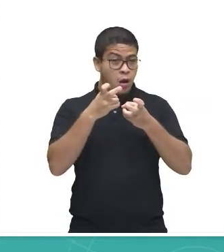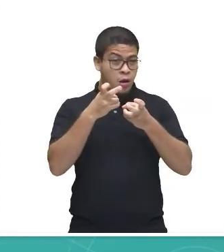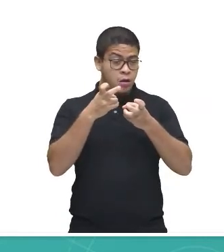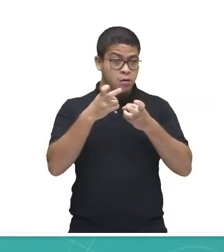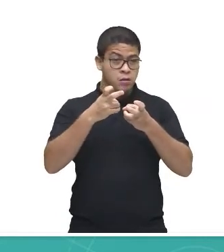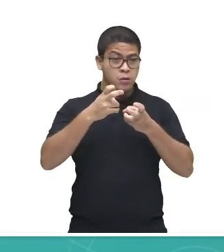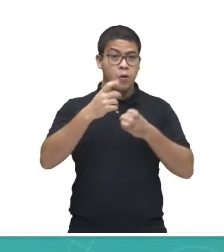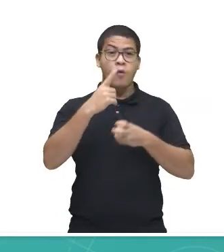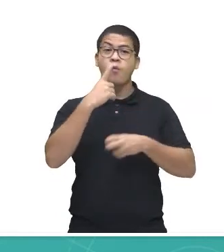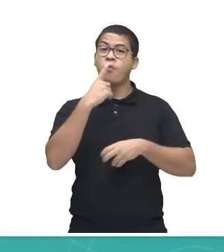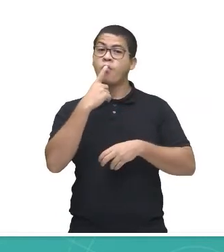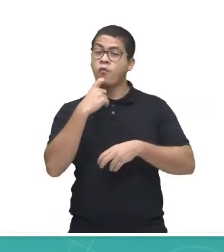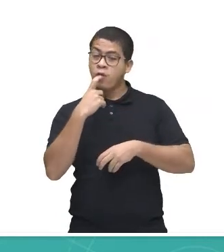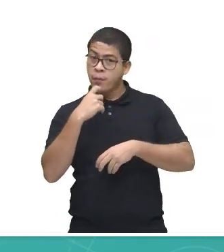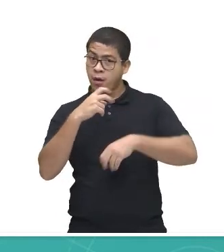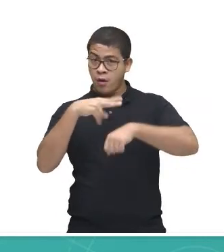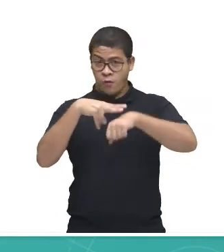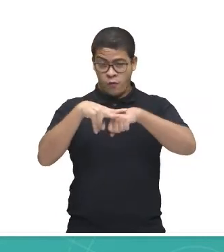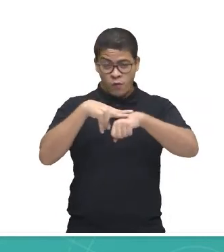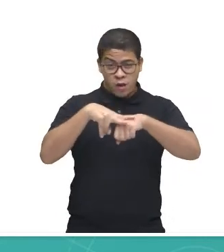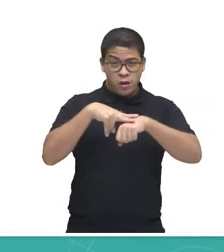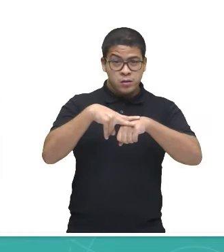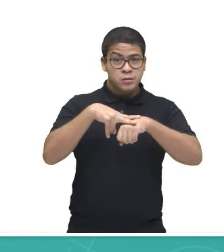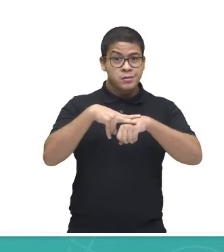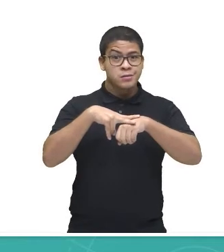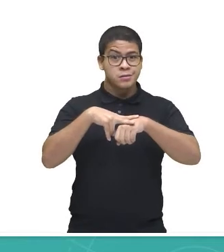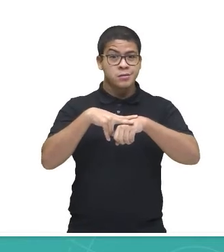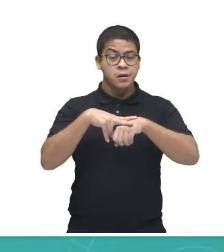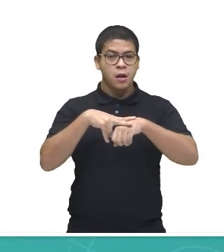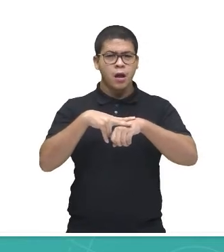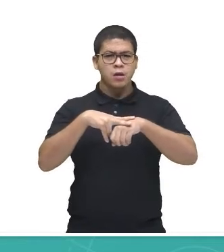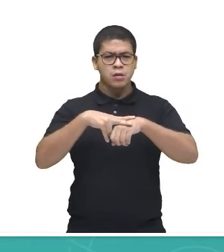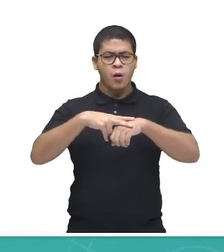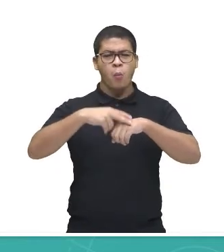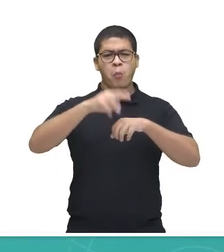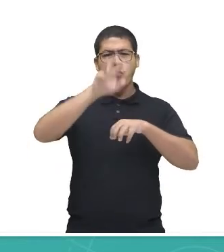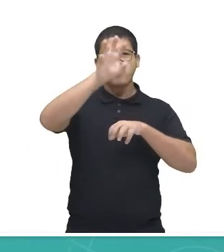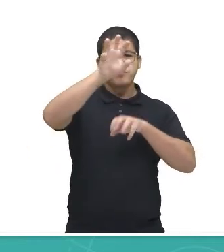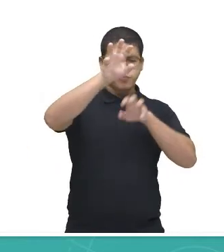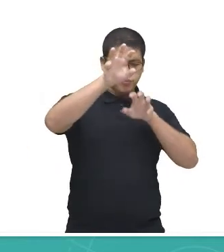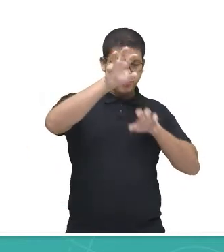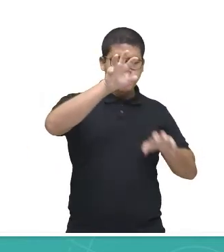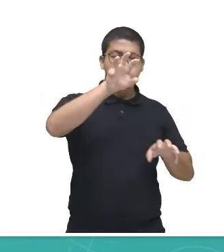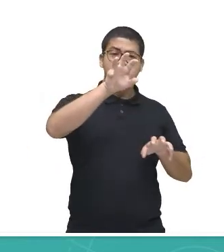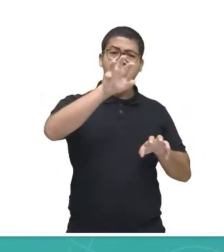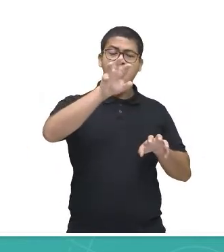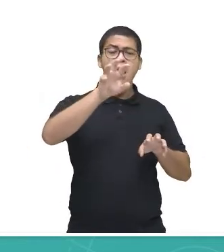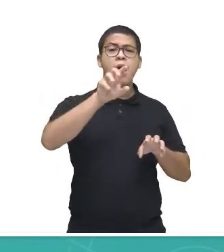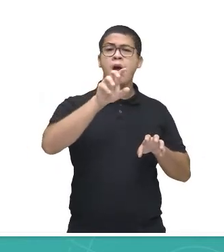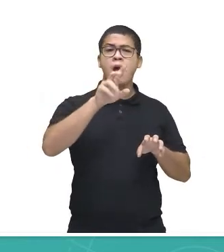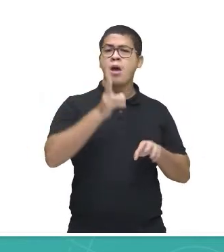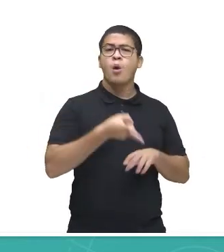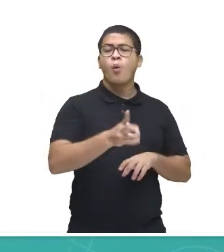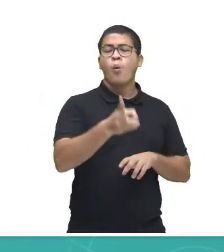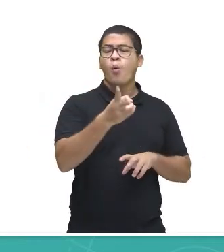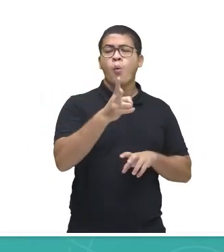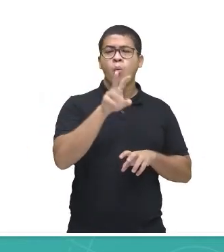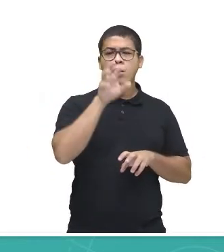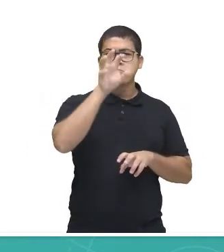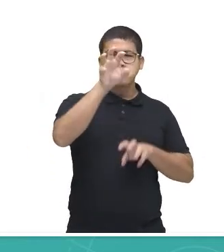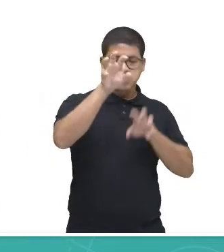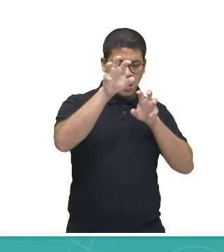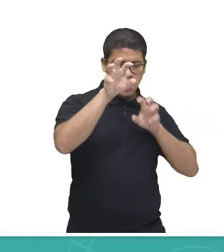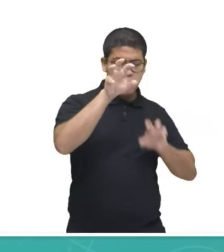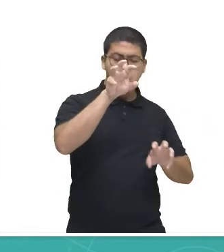ângulo vermelho e o ângulo verde, eles são correspondentes, pois eles se localizam na mesma